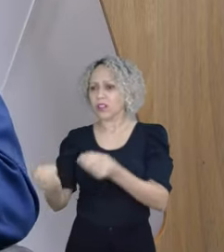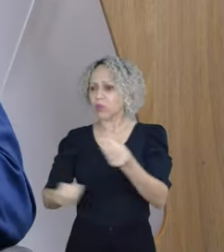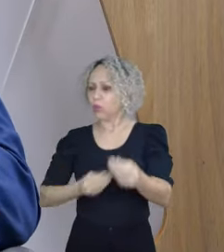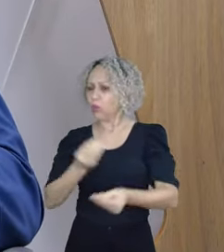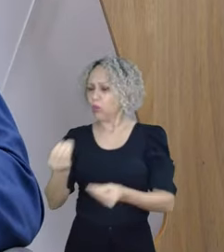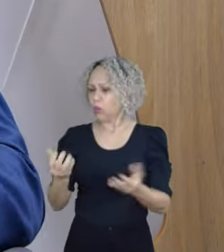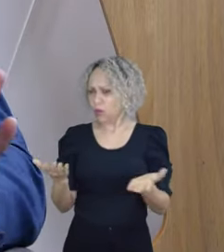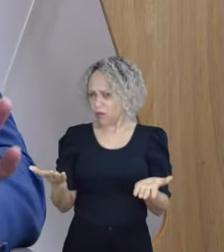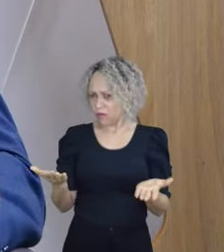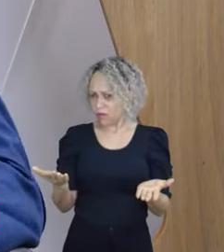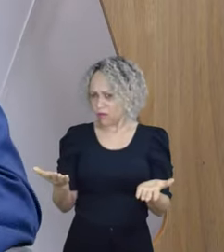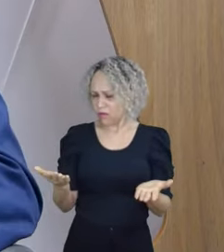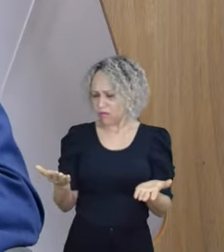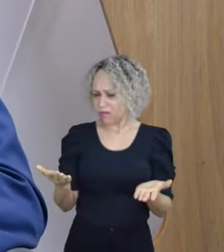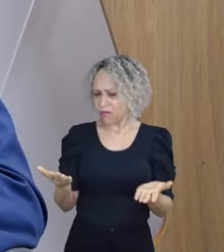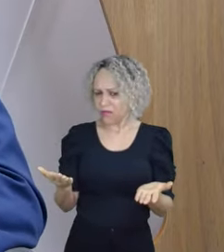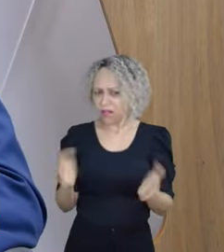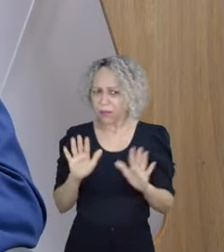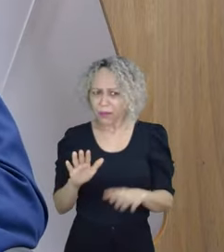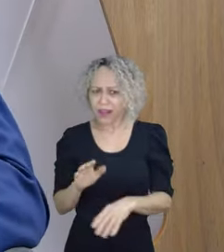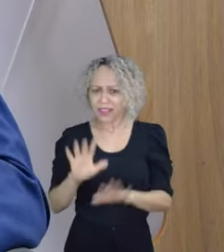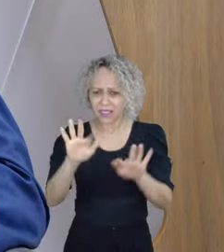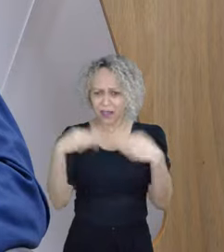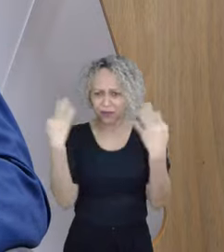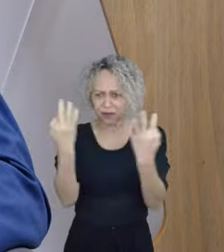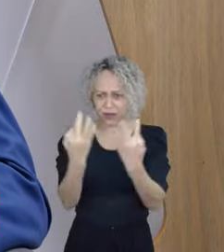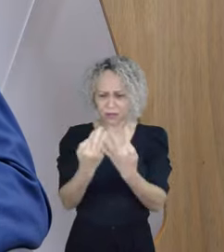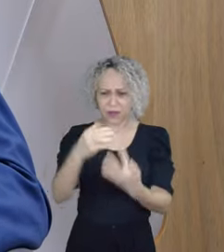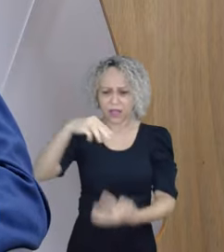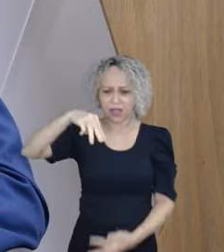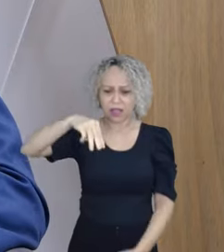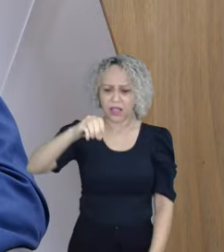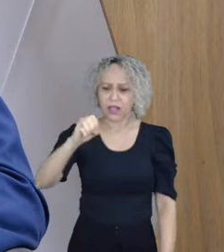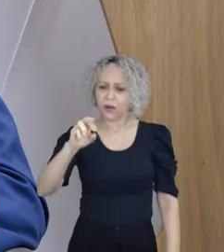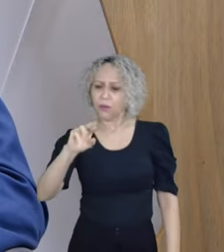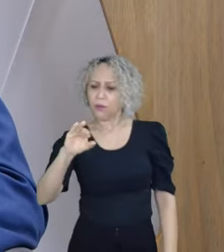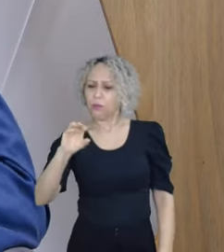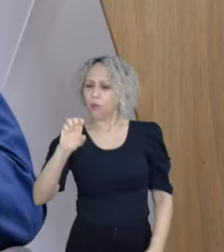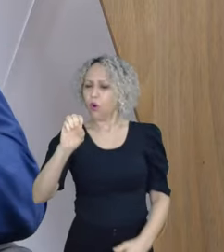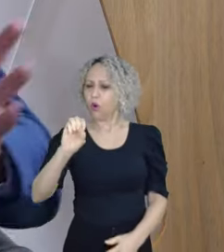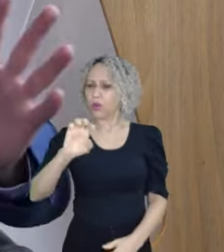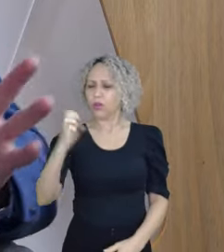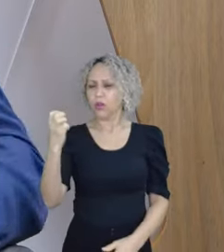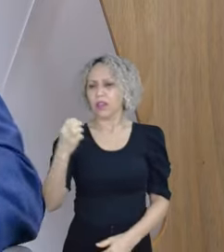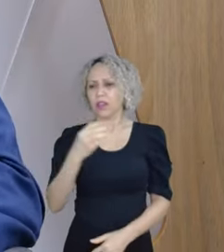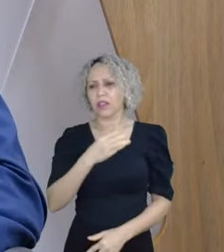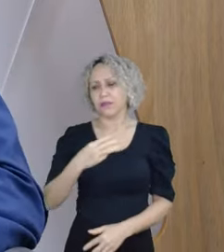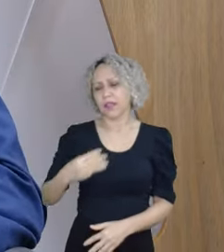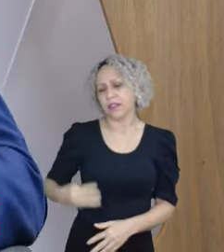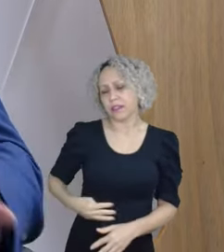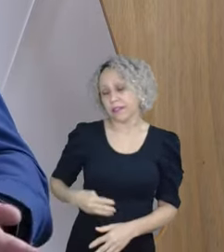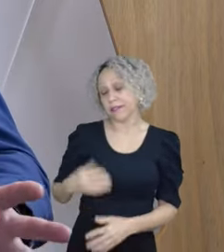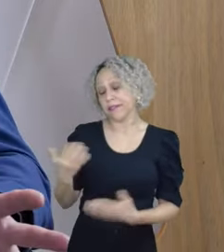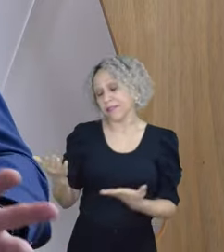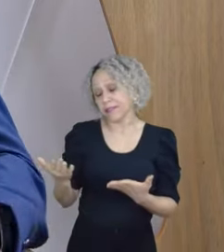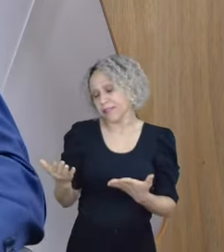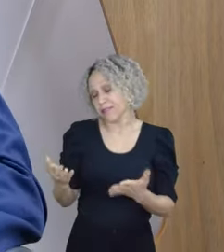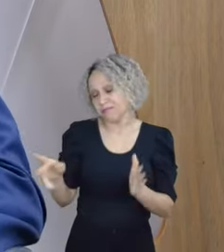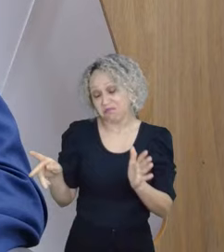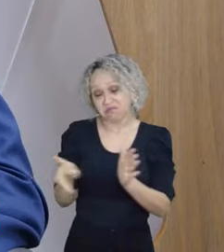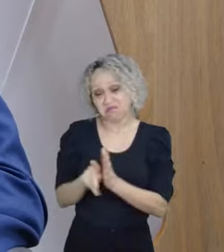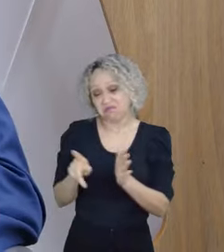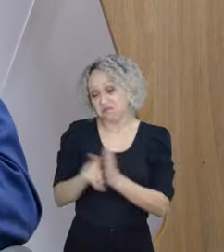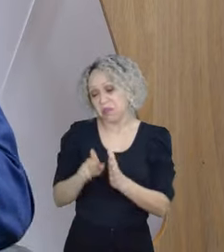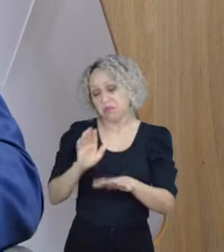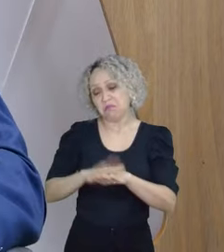né? Mas da família Moro a gente não pode esperar nada, ética, moral, né? Não faz parte da vida deles, né? E do currículo político que